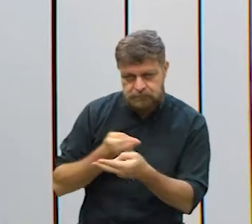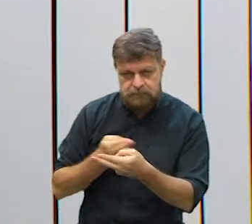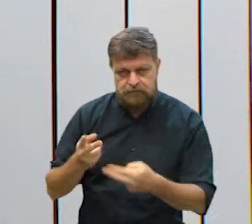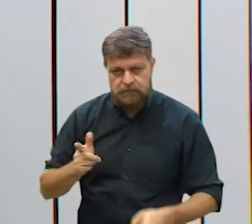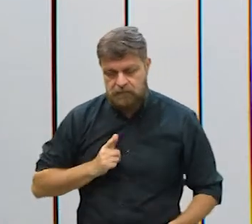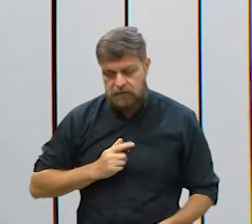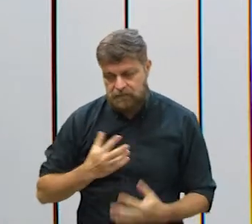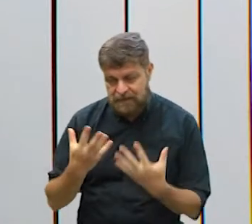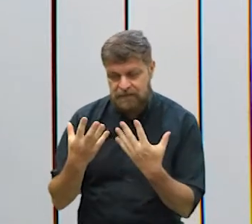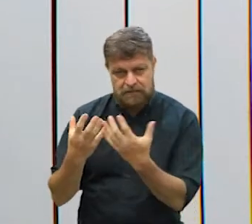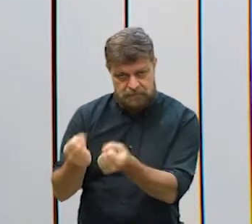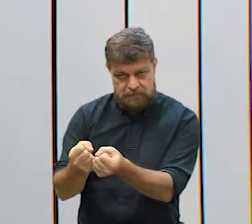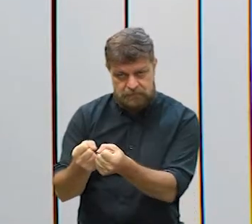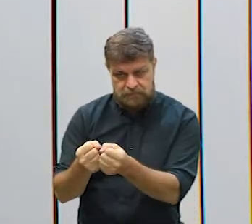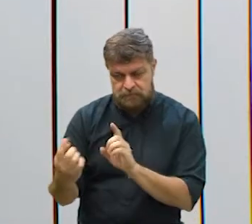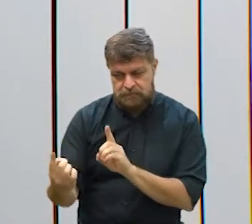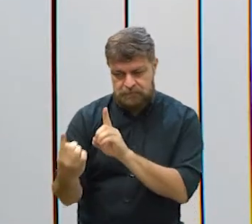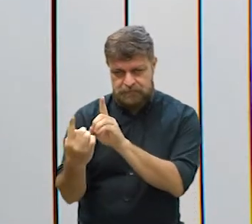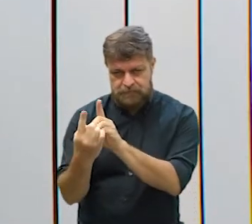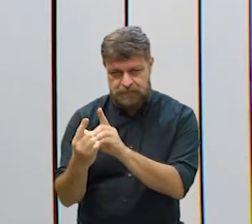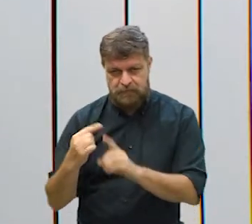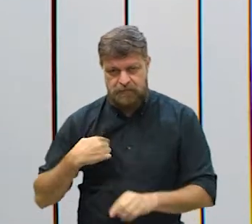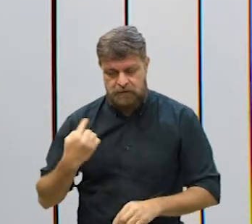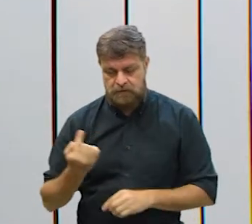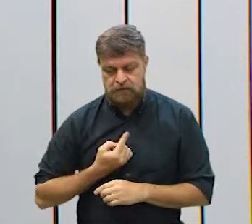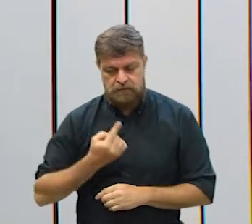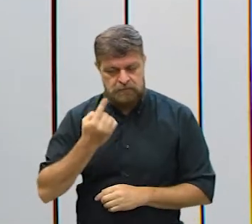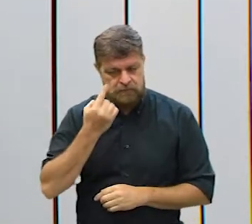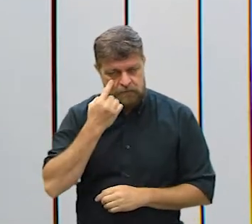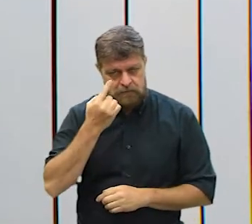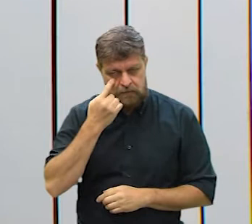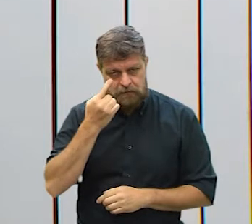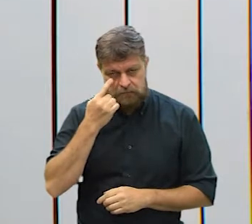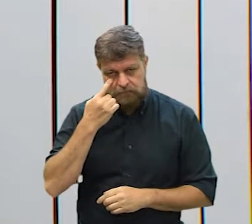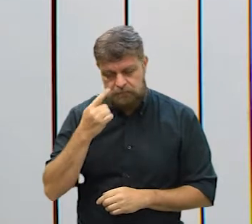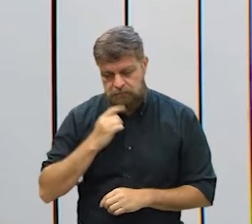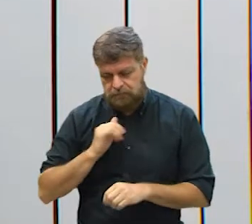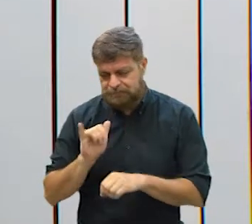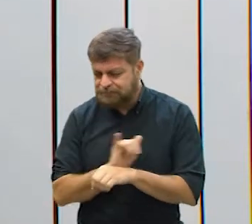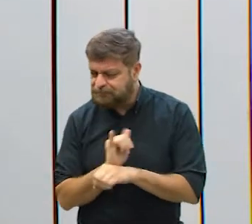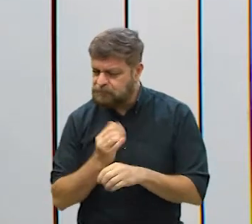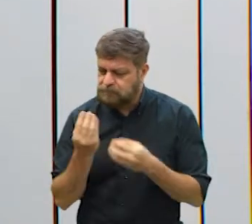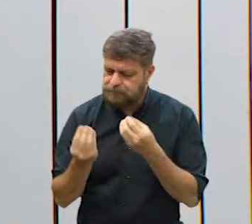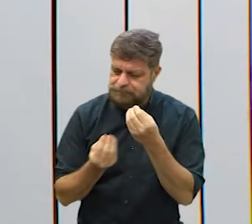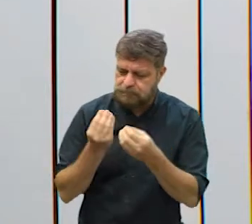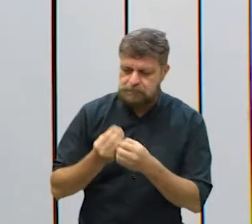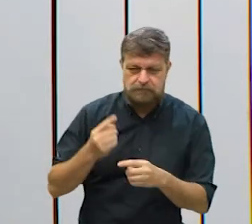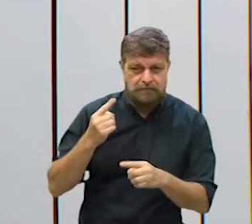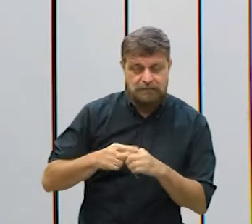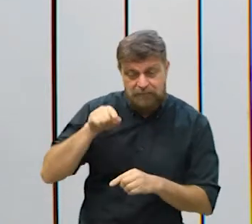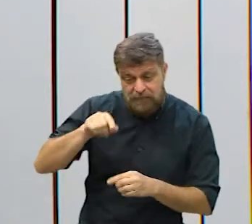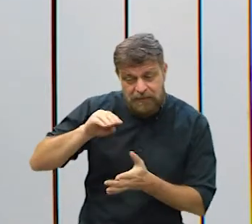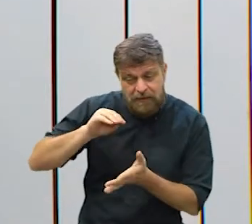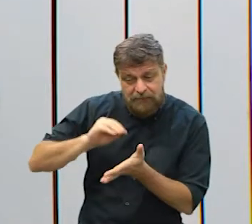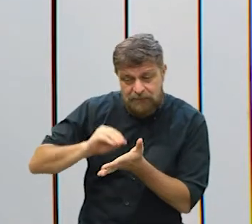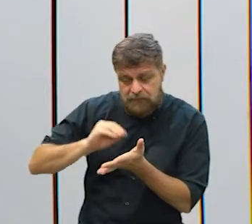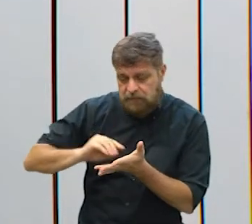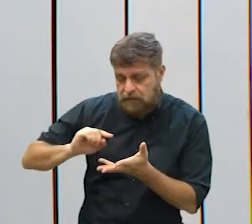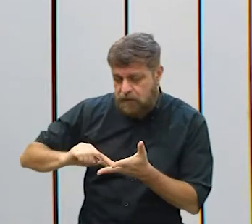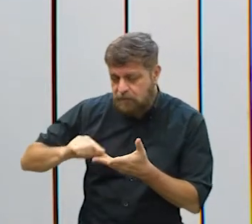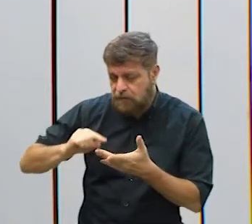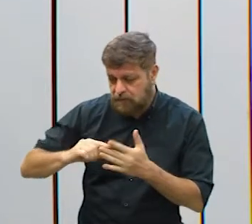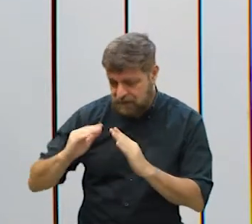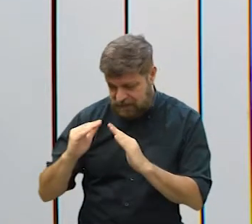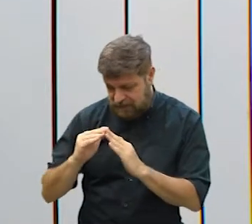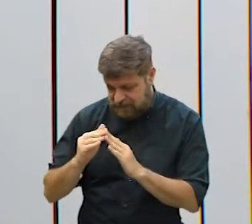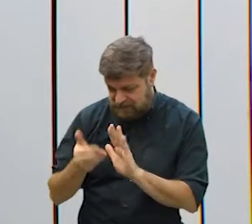a população, a gente tentar ver a possibilidade do que está acontecendo, por que não foi, vai ter que sair ou